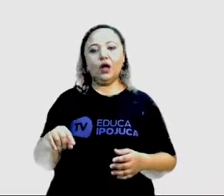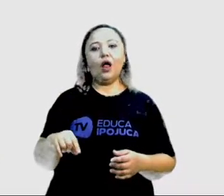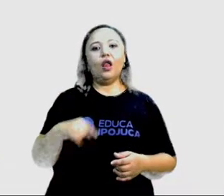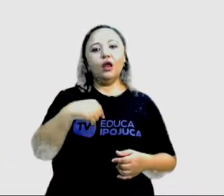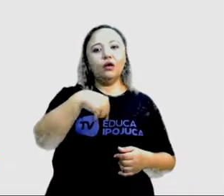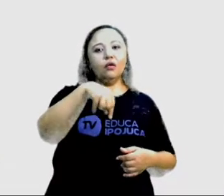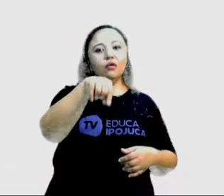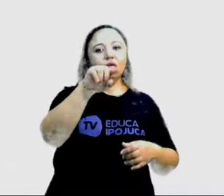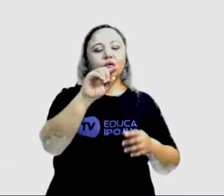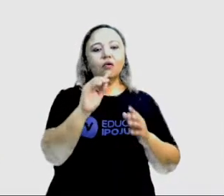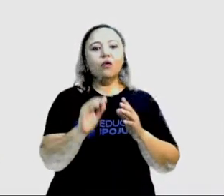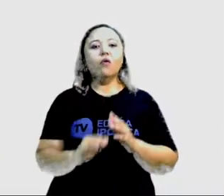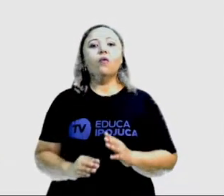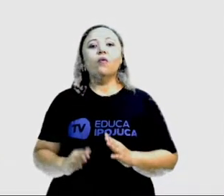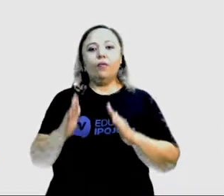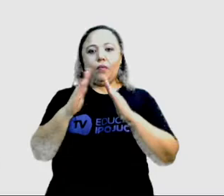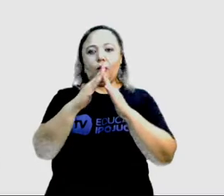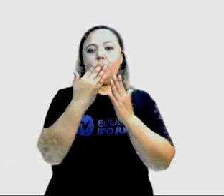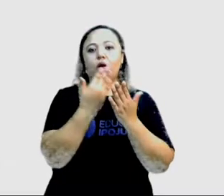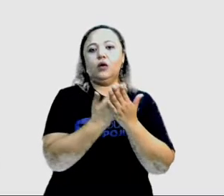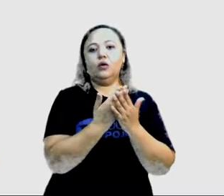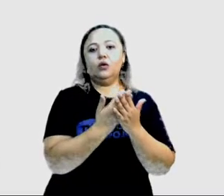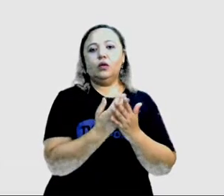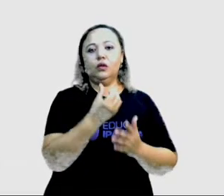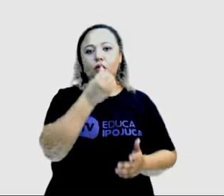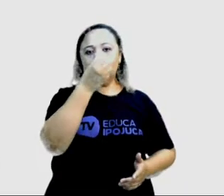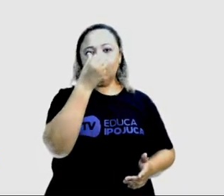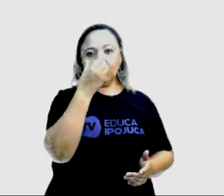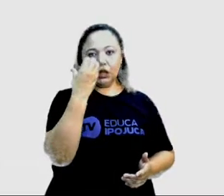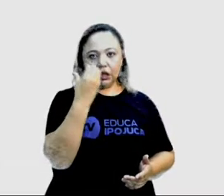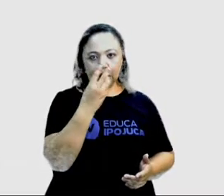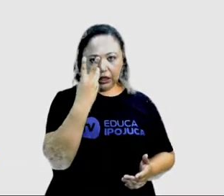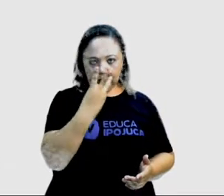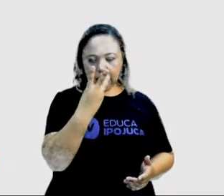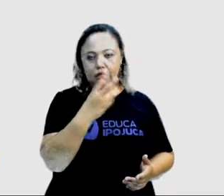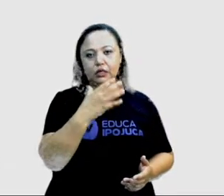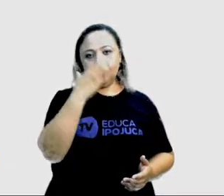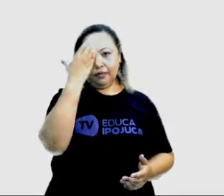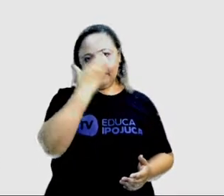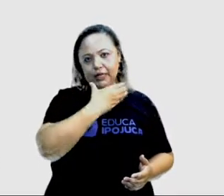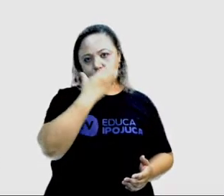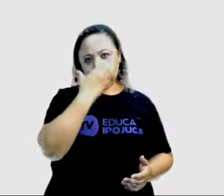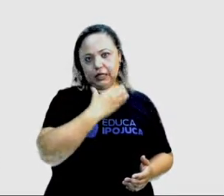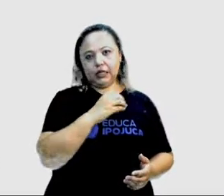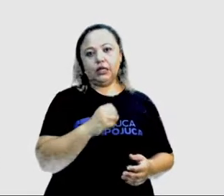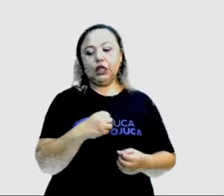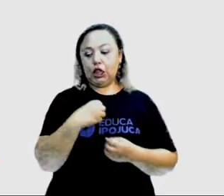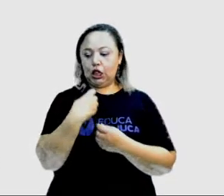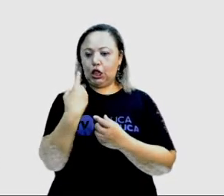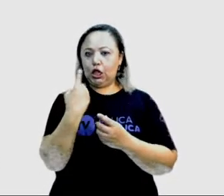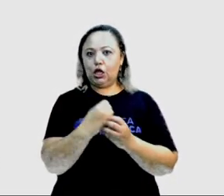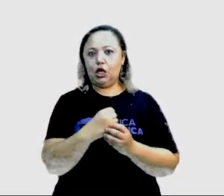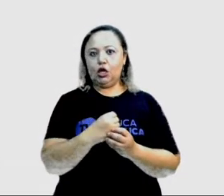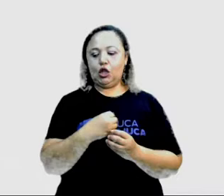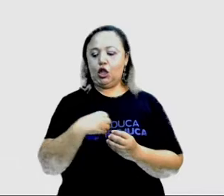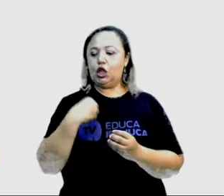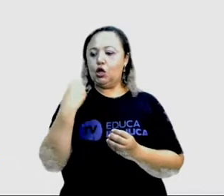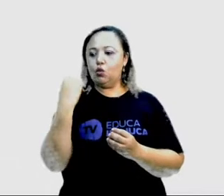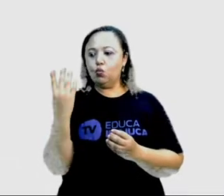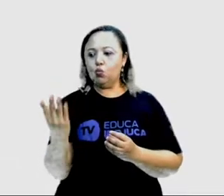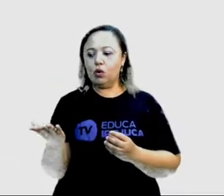escola 3 maçãs. Na hora do lanche, deu uma para o seu amigo